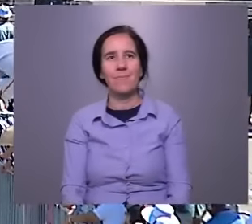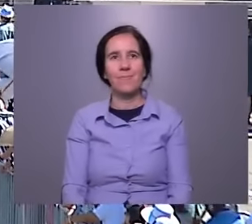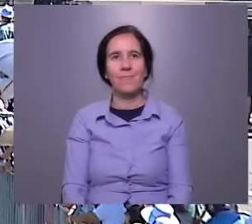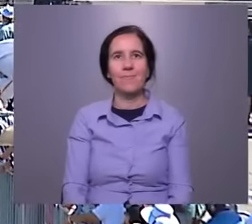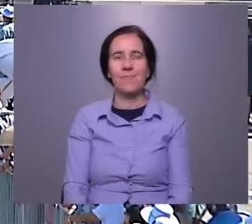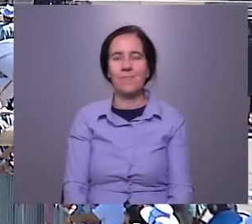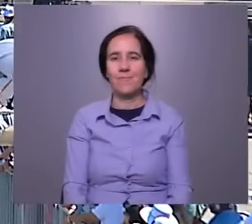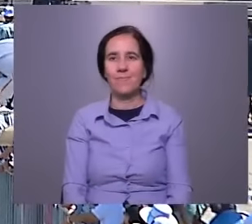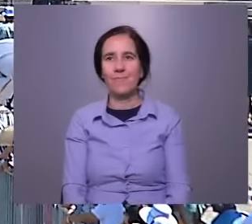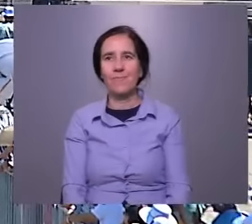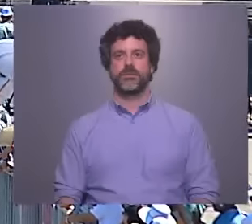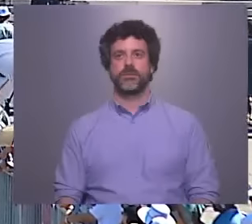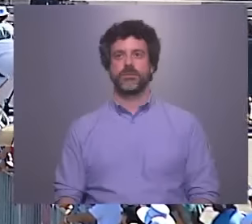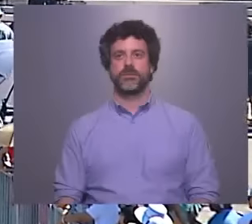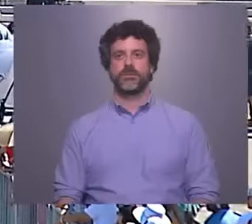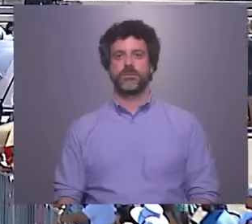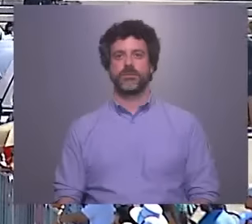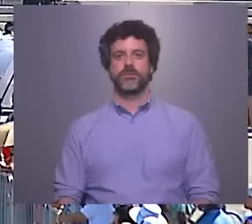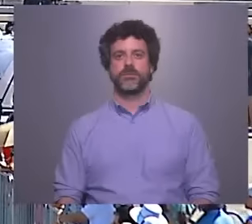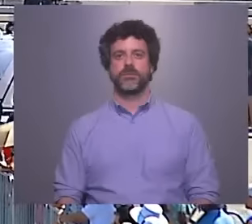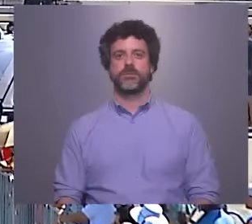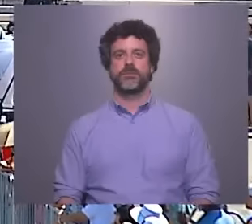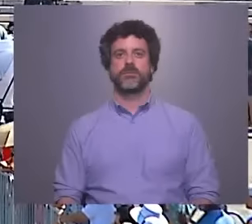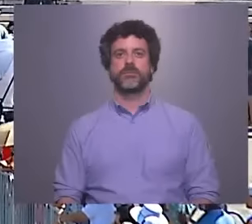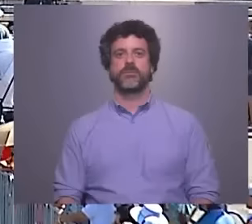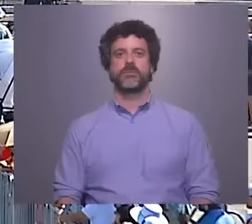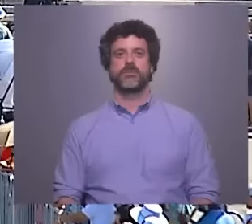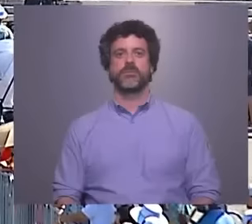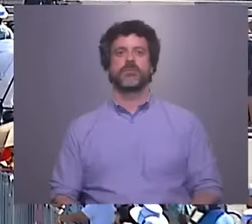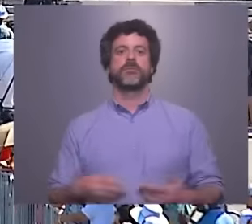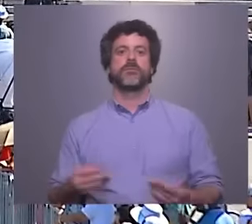e mulheres, cantando cheios de confiança.